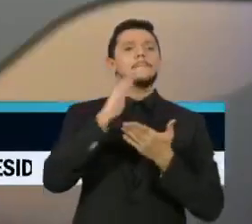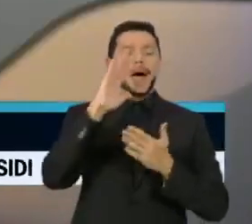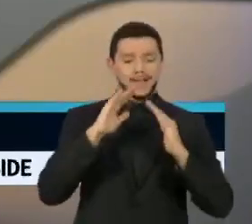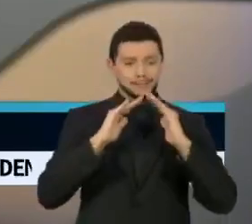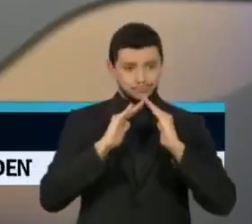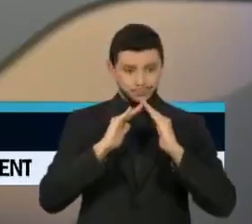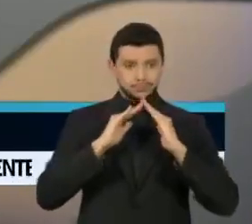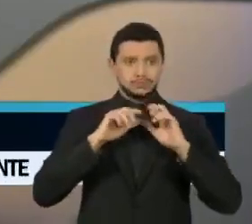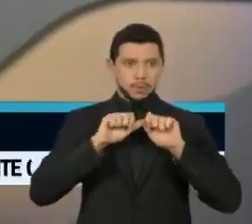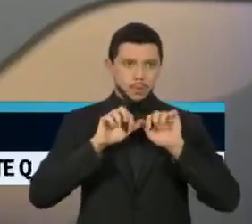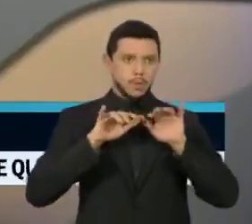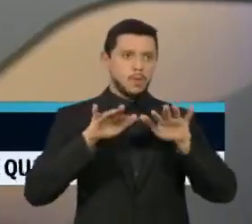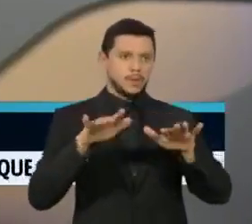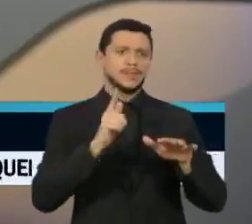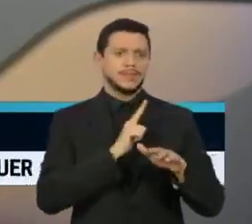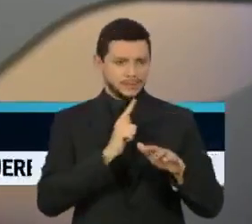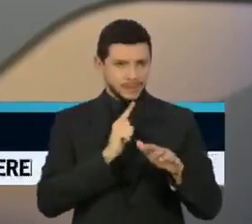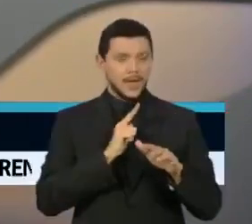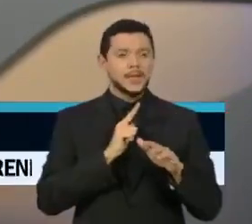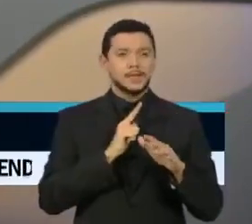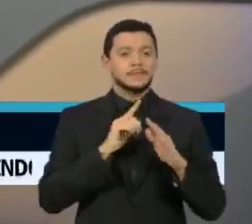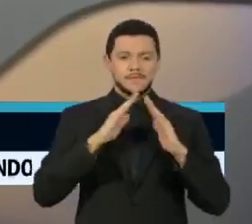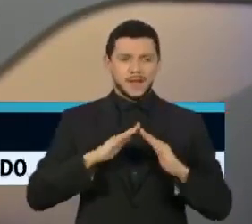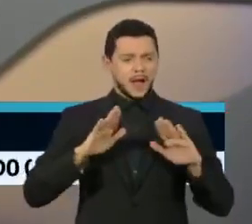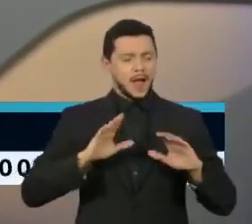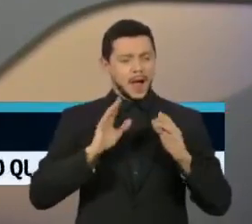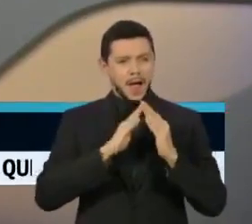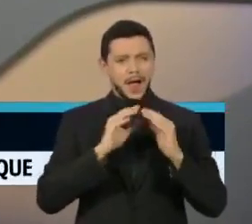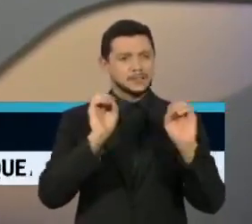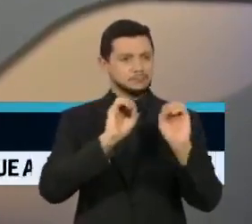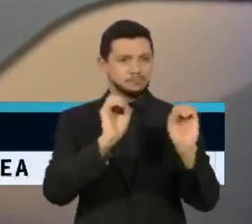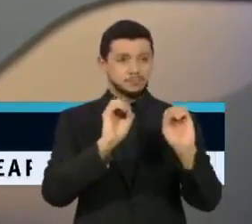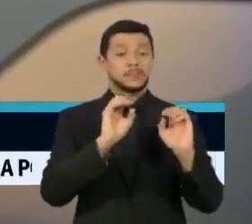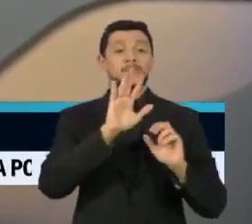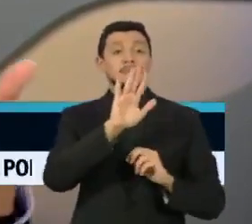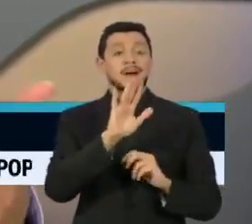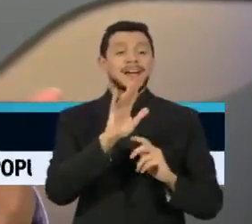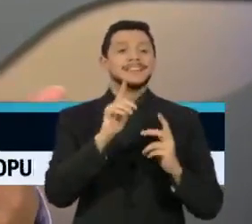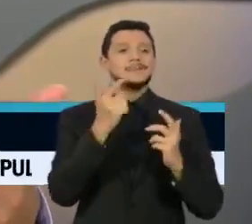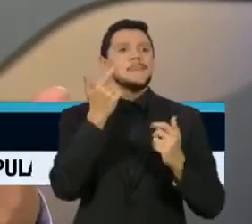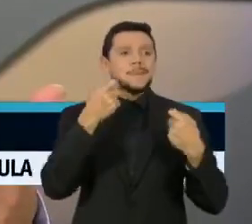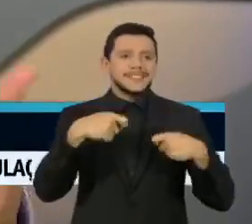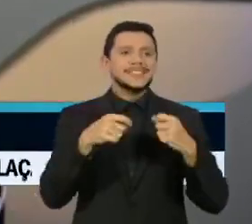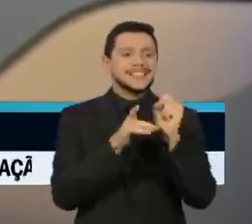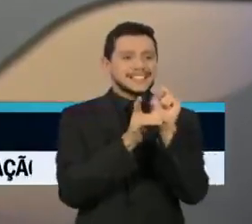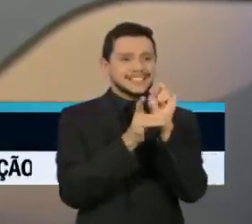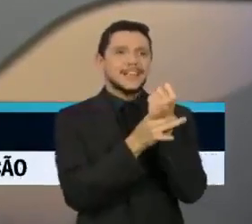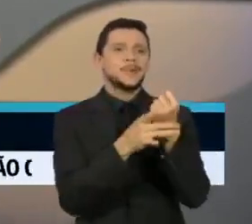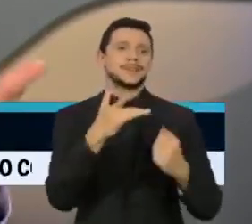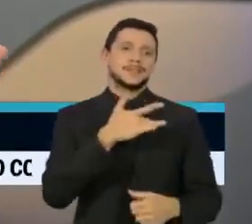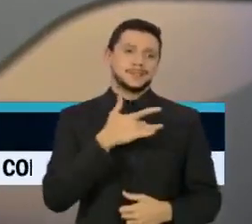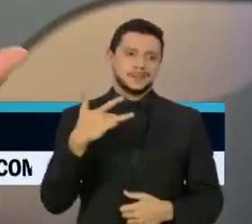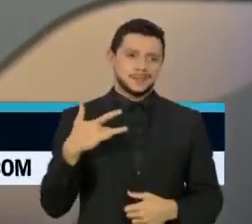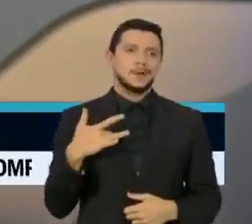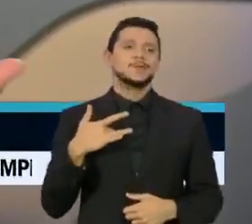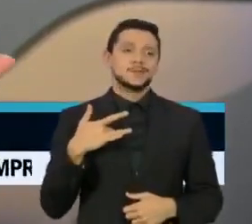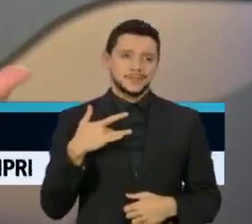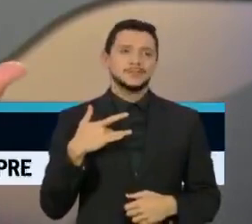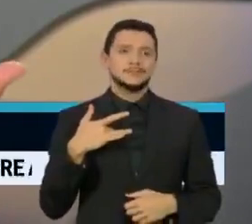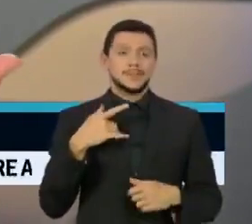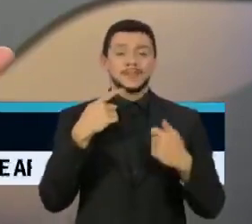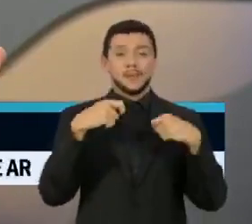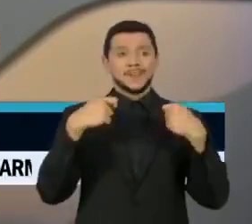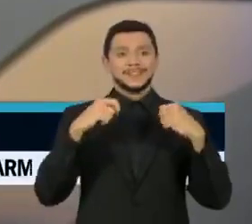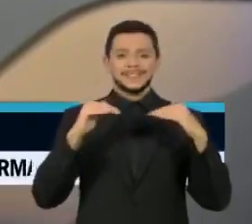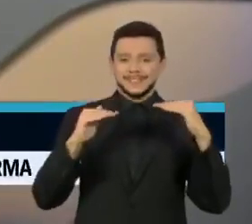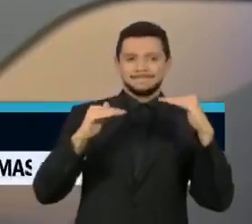que para que isso ocorra de forma estável e não deu outra parada é preciso muita segurança sanitária essas coisas andam